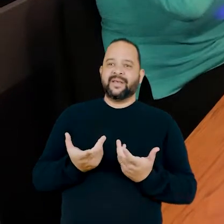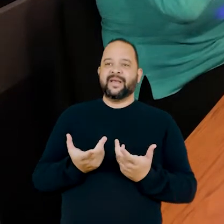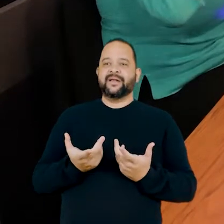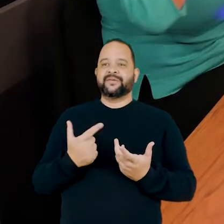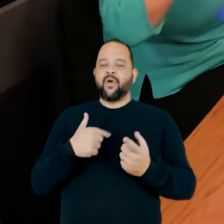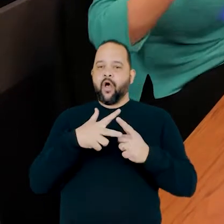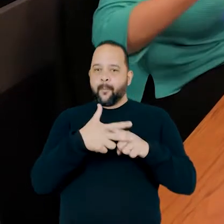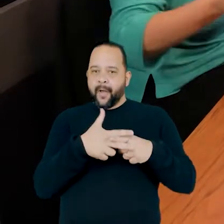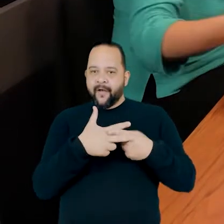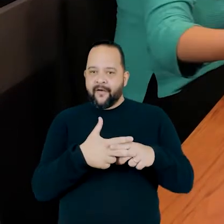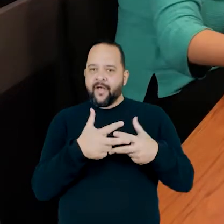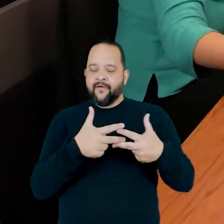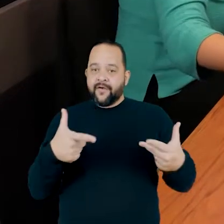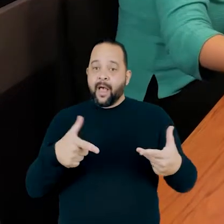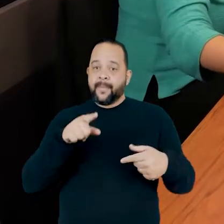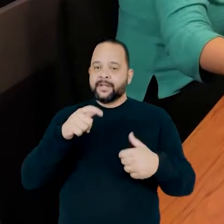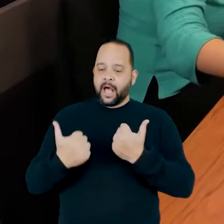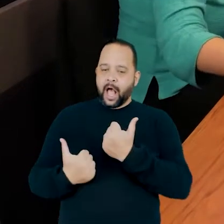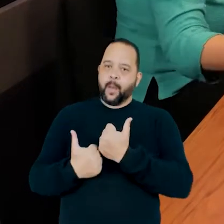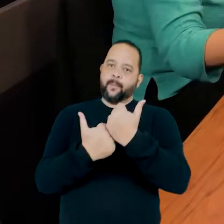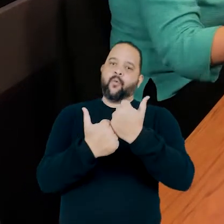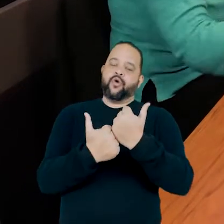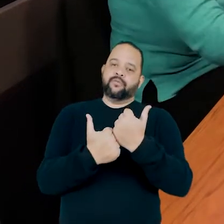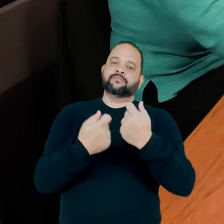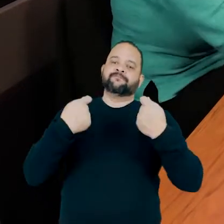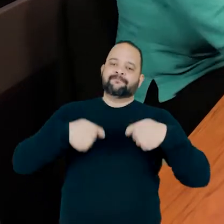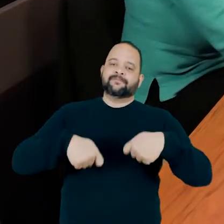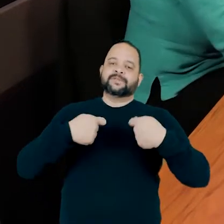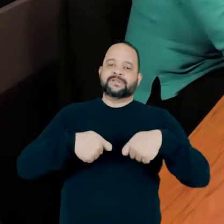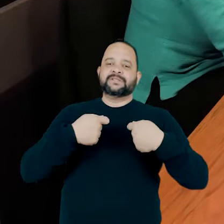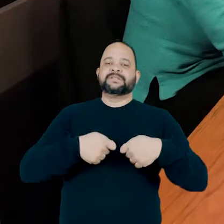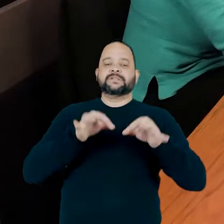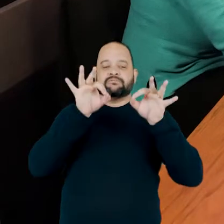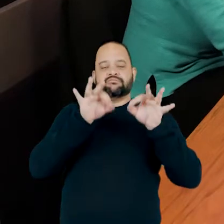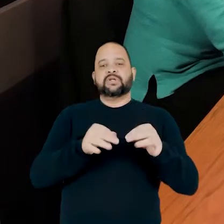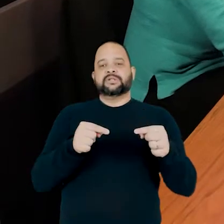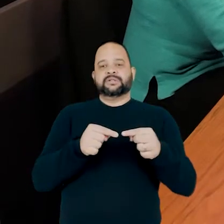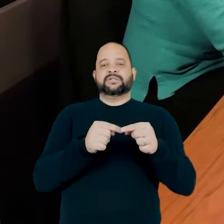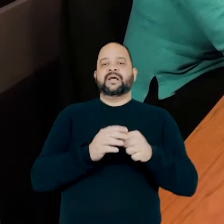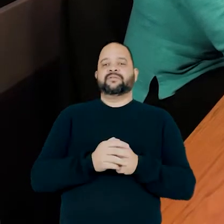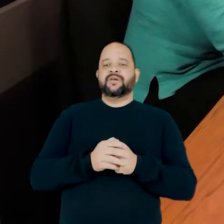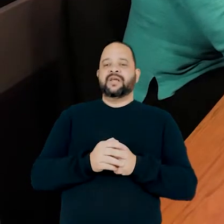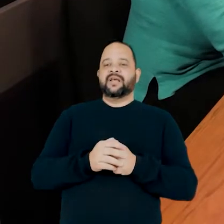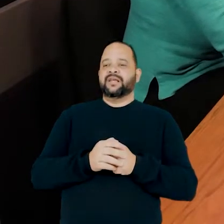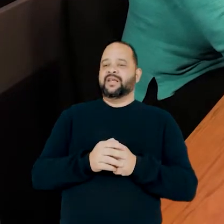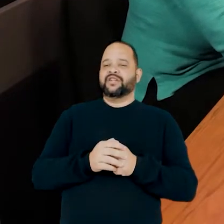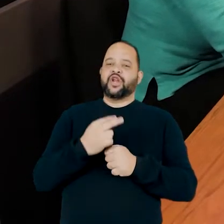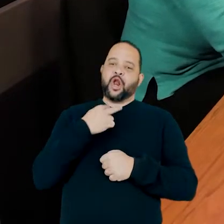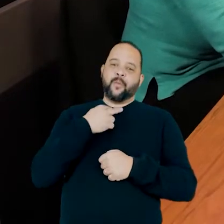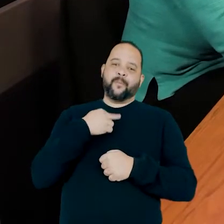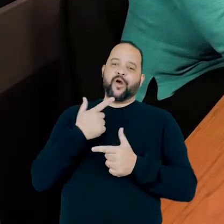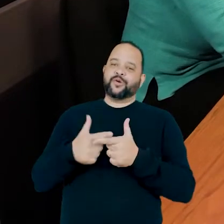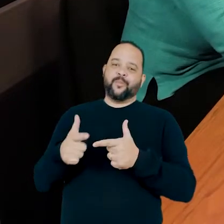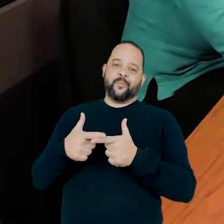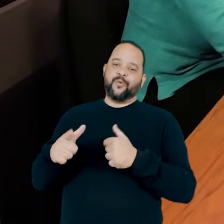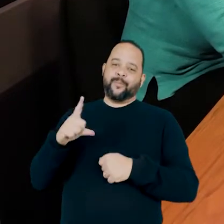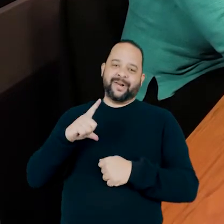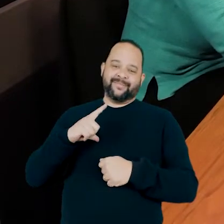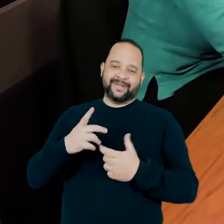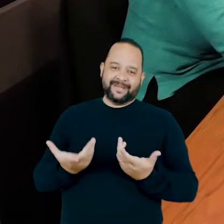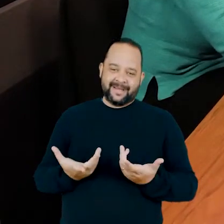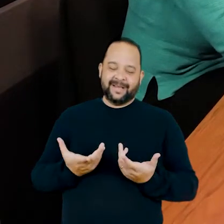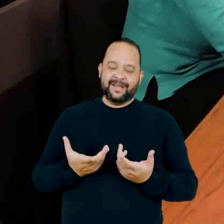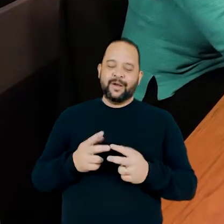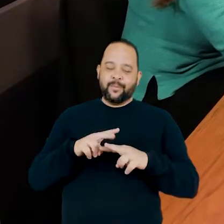É uma ferramenta para te dar suporte, né? Ela tem que estar lá para atender a sua necessidade e não para trazer mais problemas, né? Então, faz muito